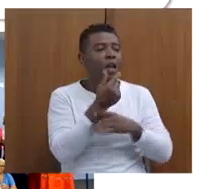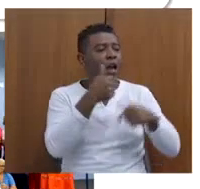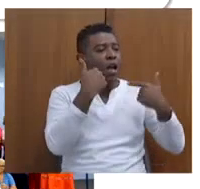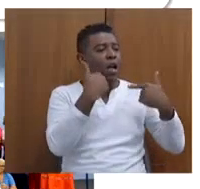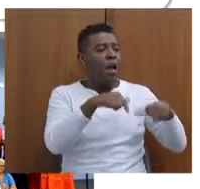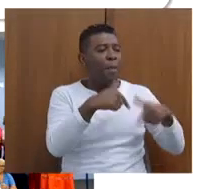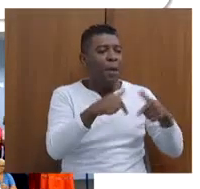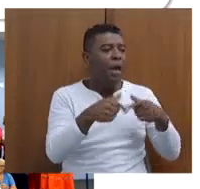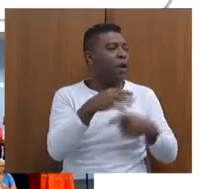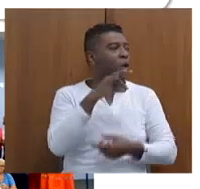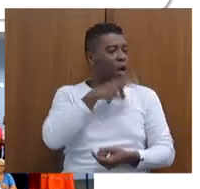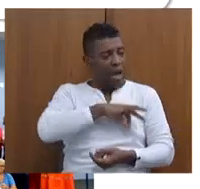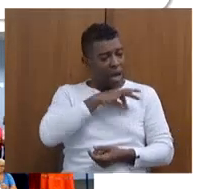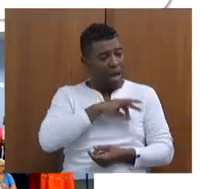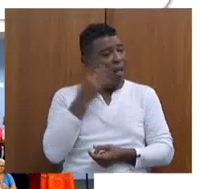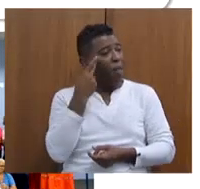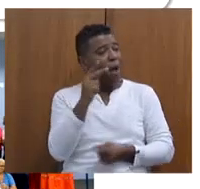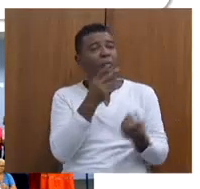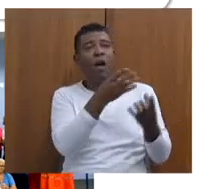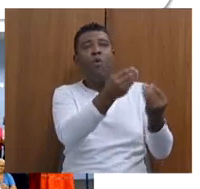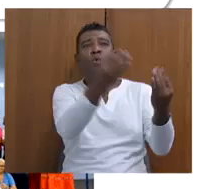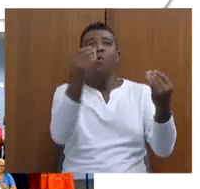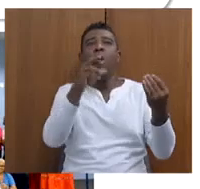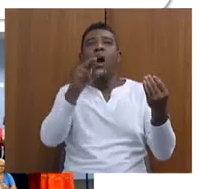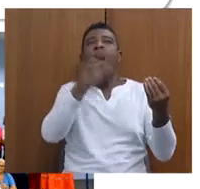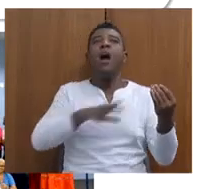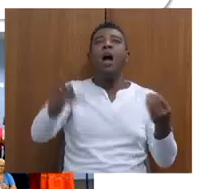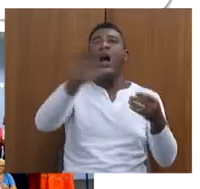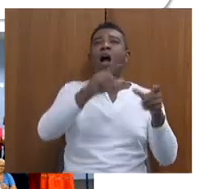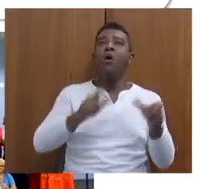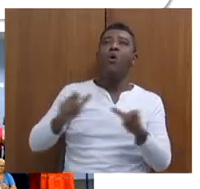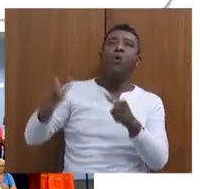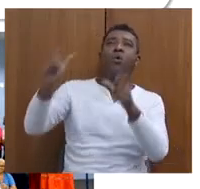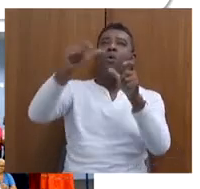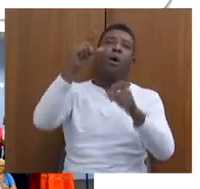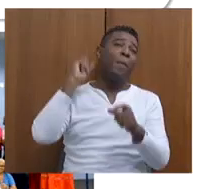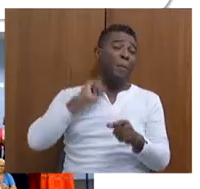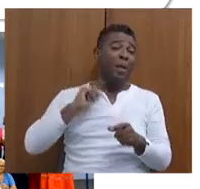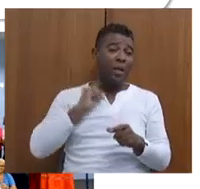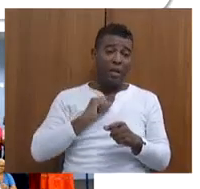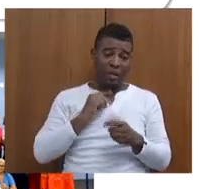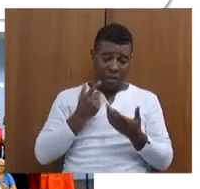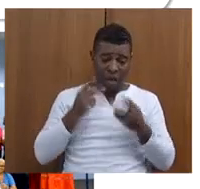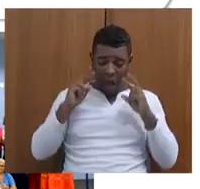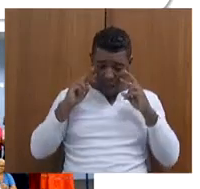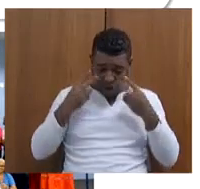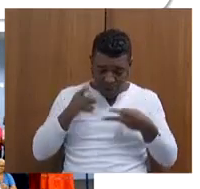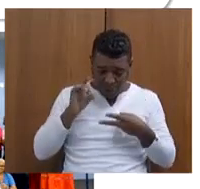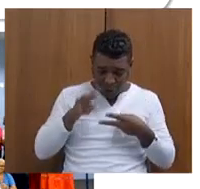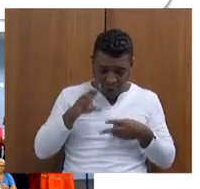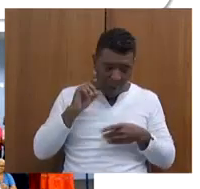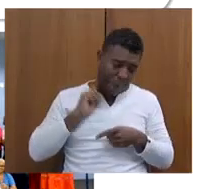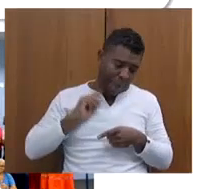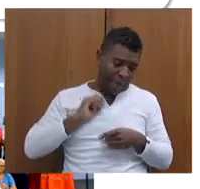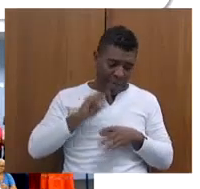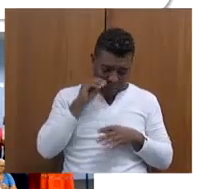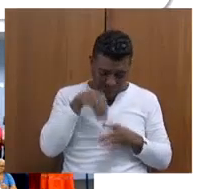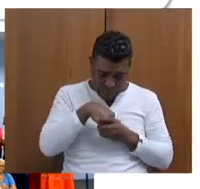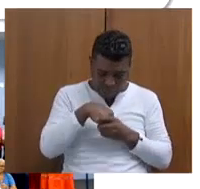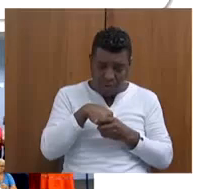agregado reconhecido não só em Minas não só no Brasil mas reconhecido